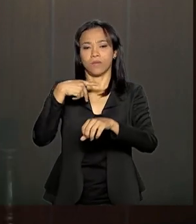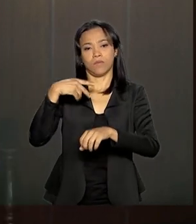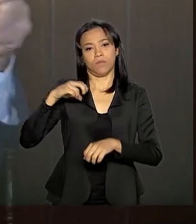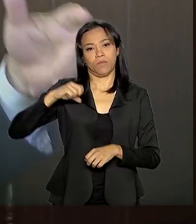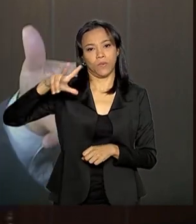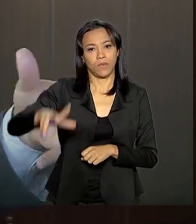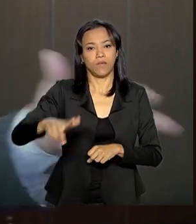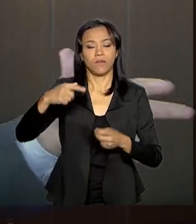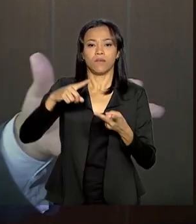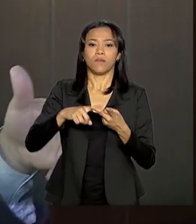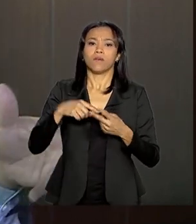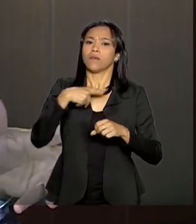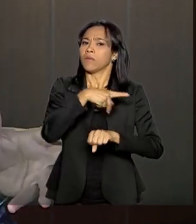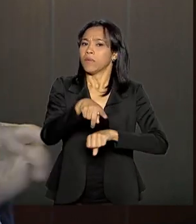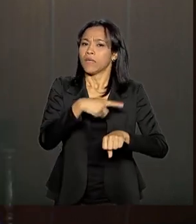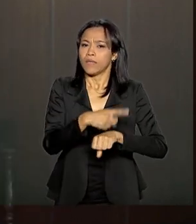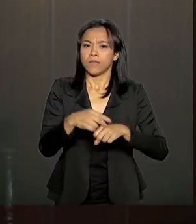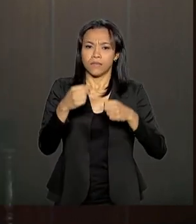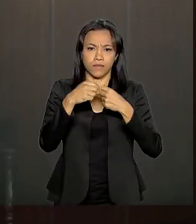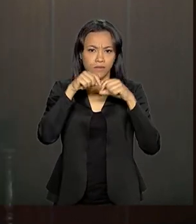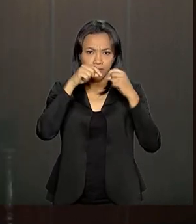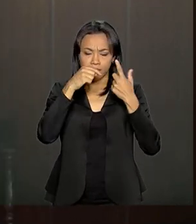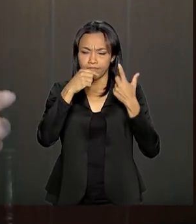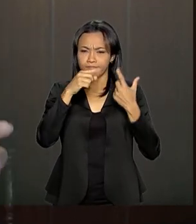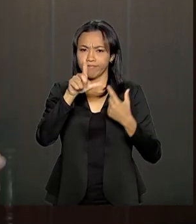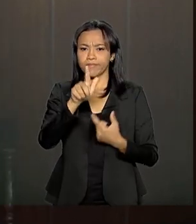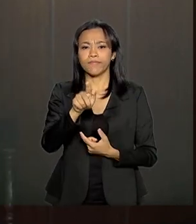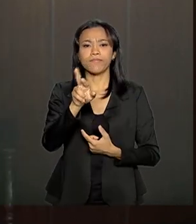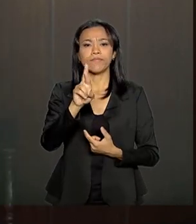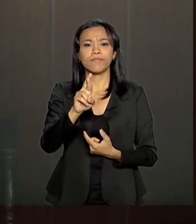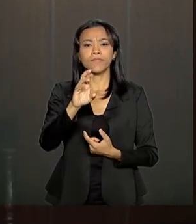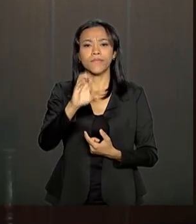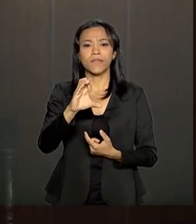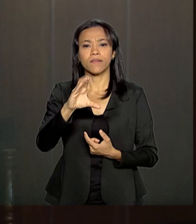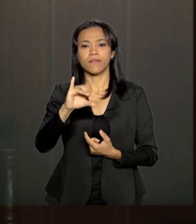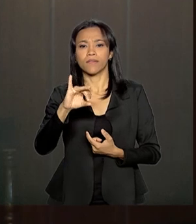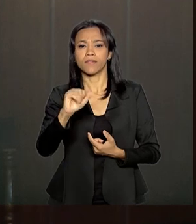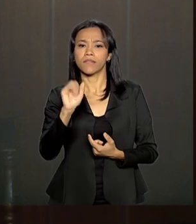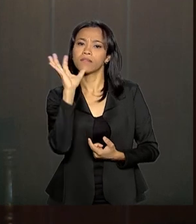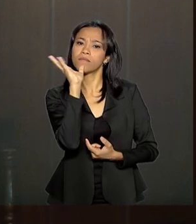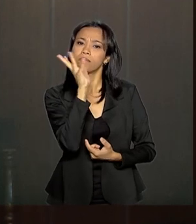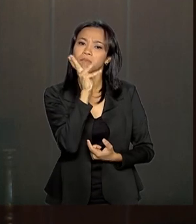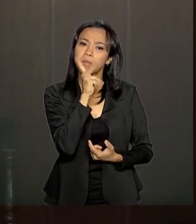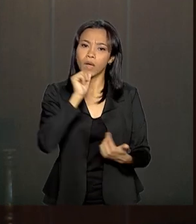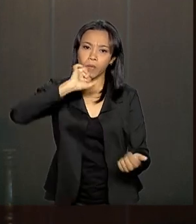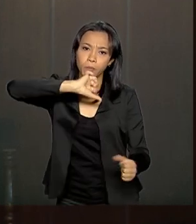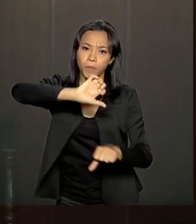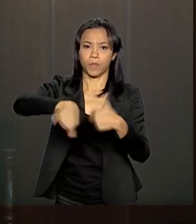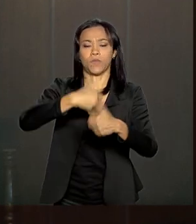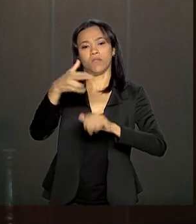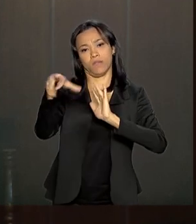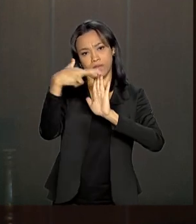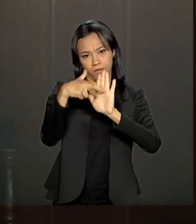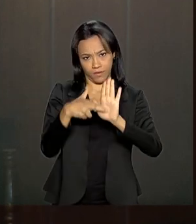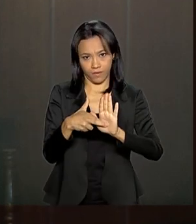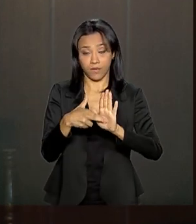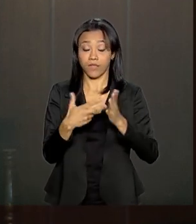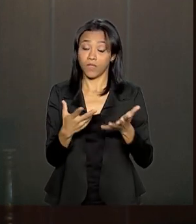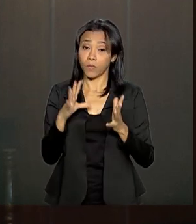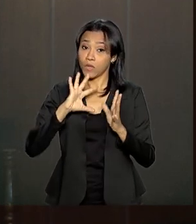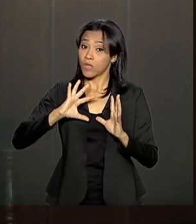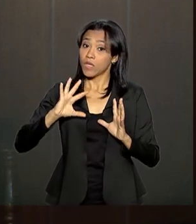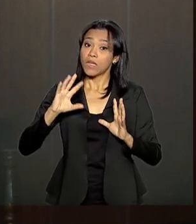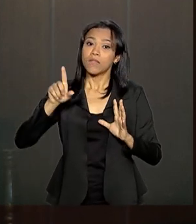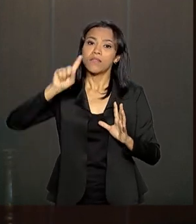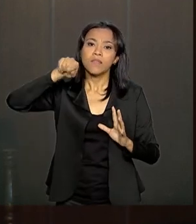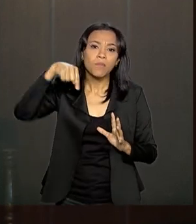tiveram Grécia, esses países que demoraram a fazer a mudança. Curiosamente, todos esses países que fizeram a mudança,